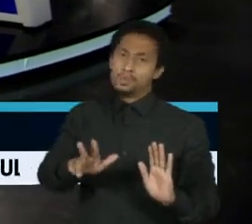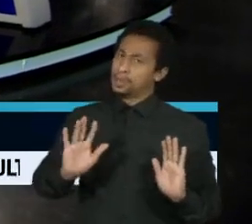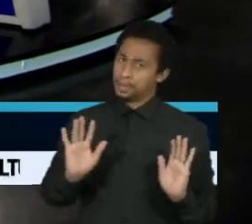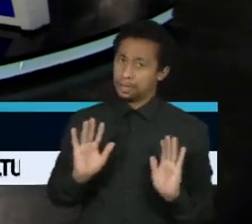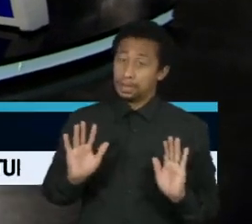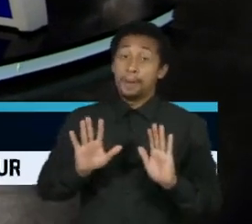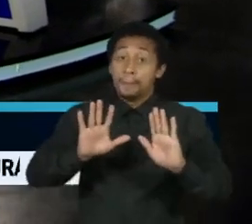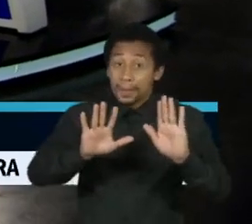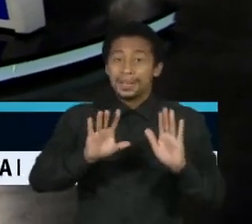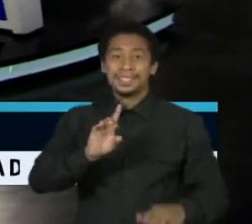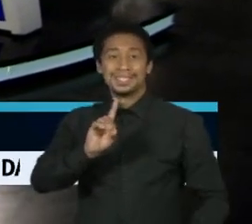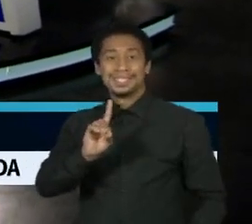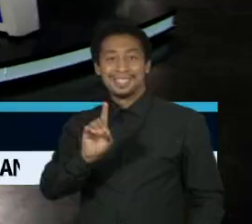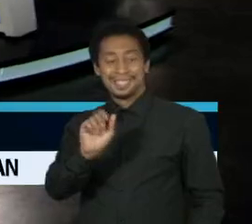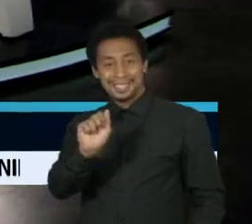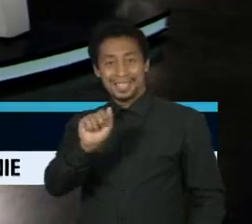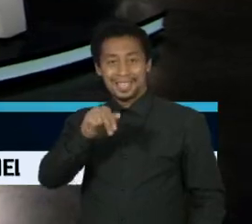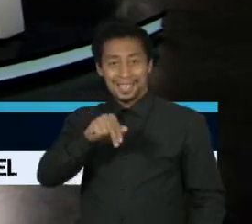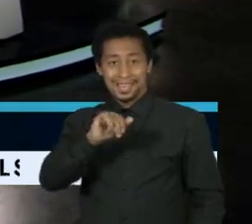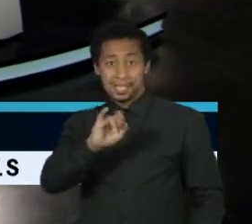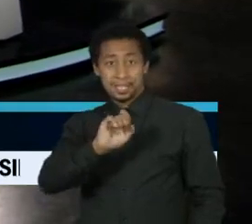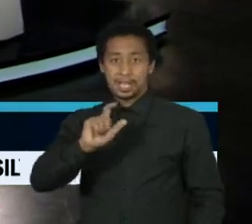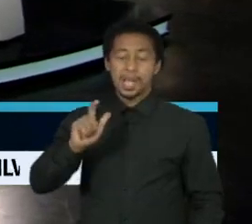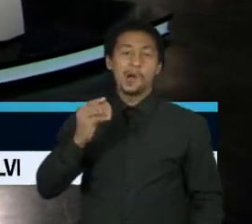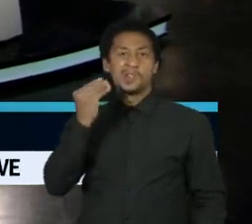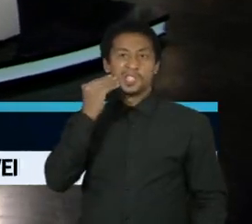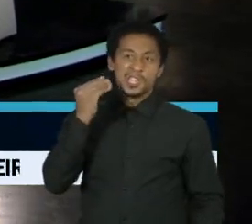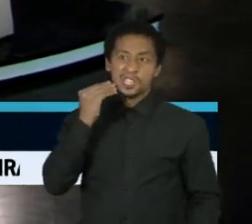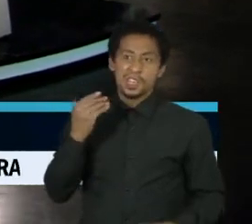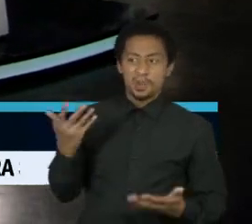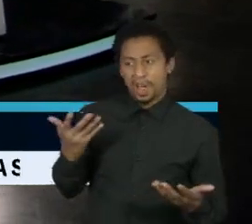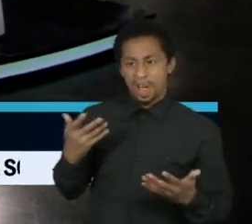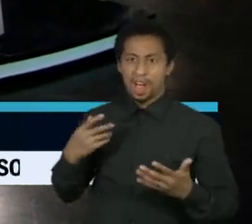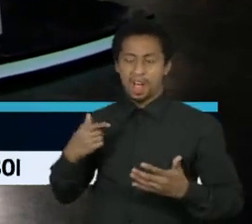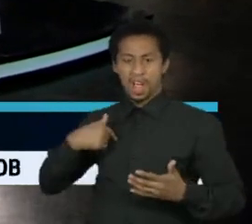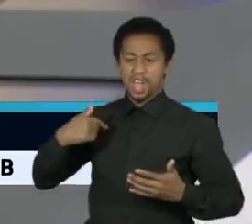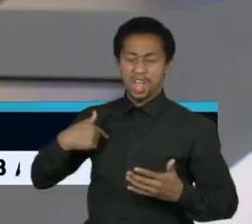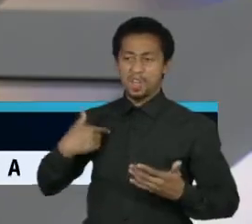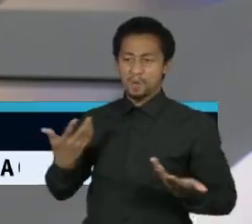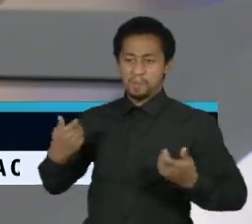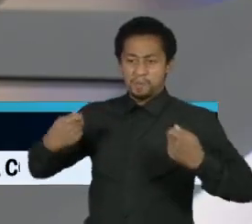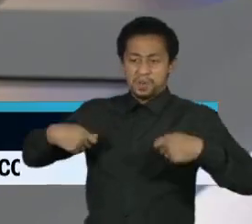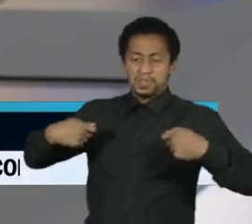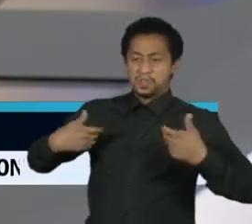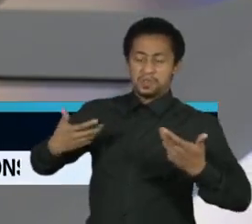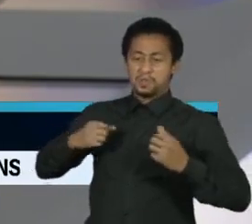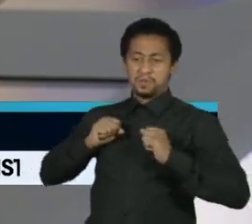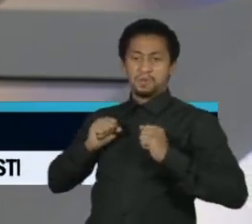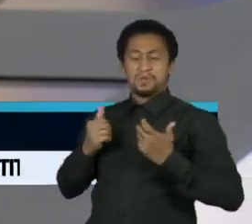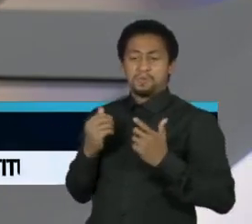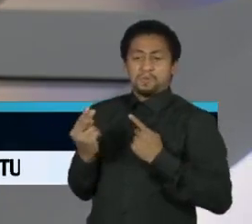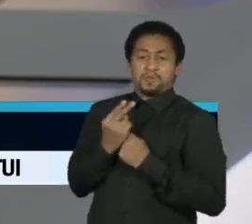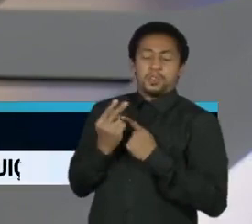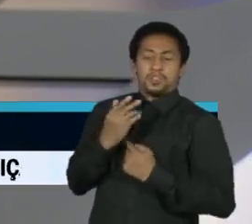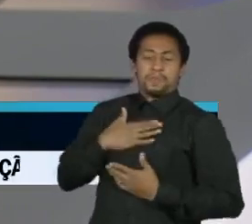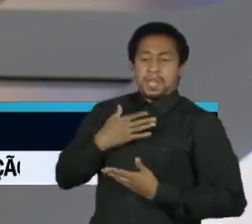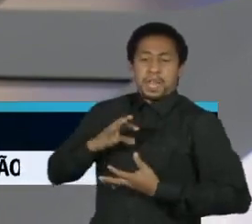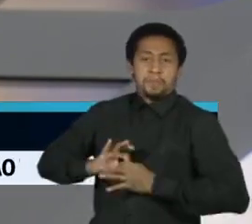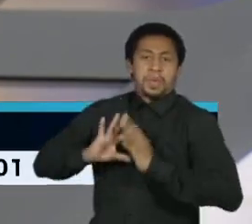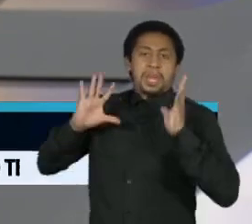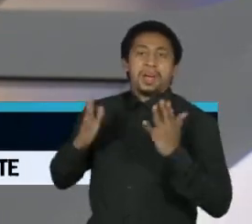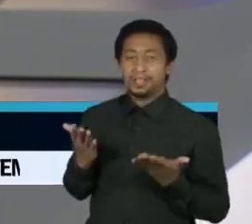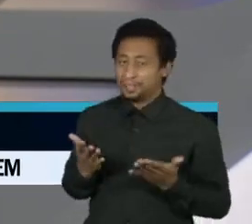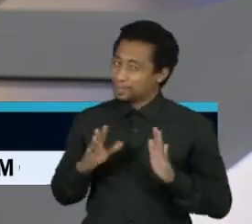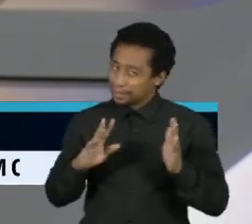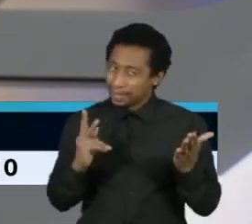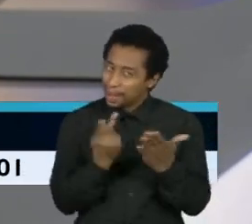Silveira tentasse se arvorar como herói nesse processo, o herói da liberdade de expressão, coisa que ele não é. Ele é alguém que está em